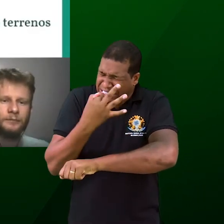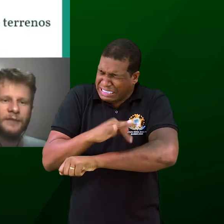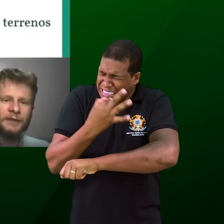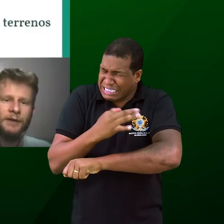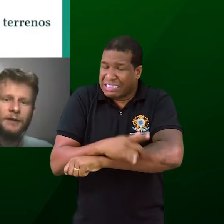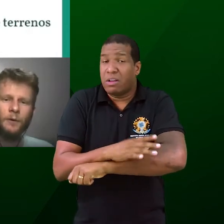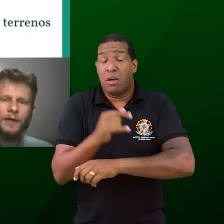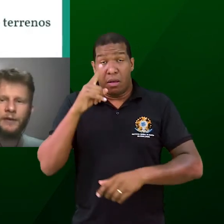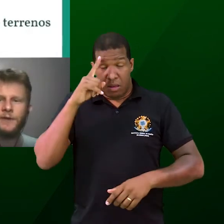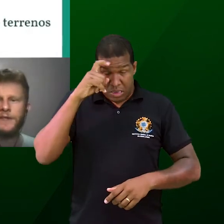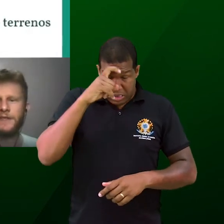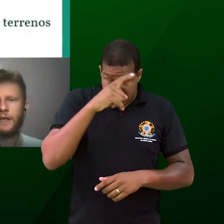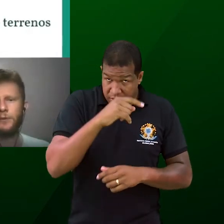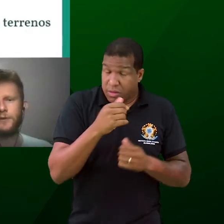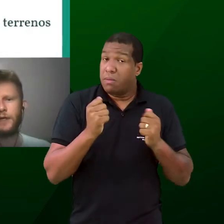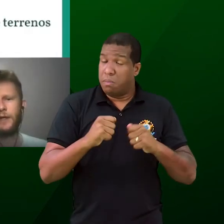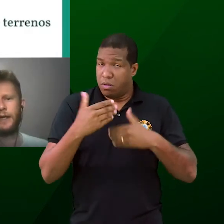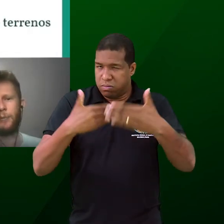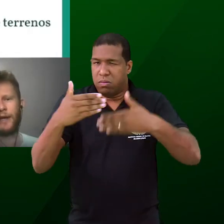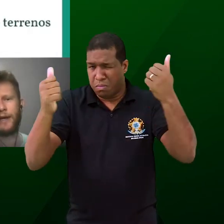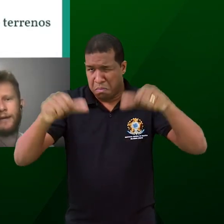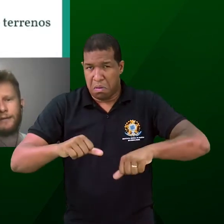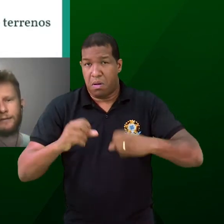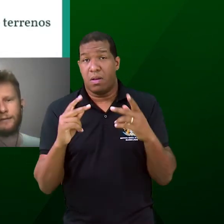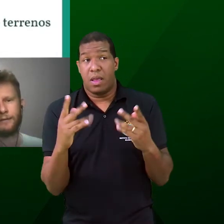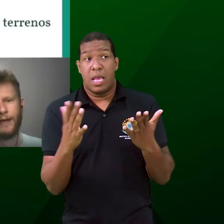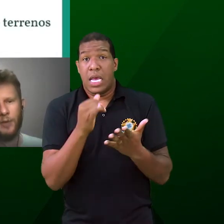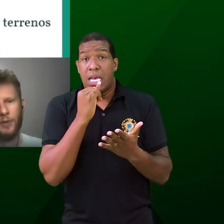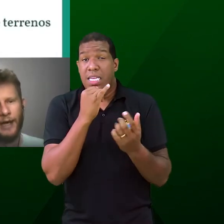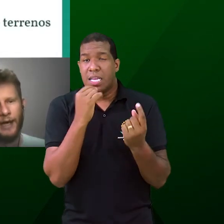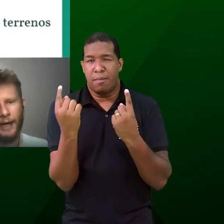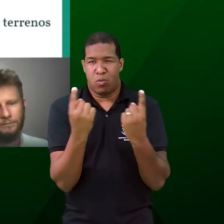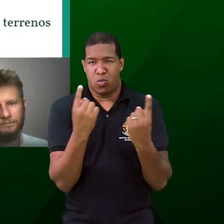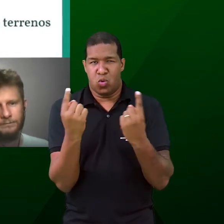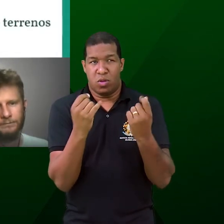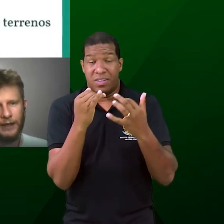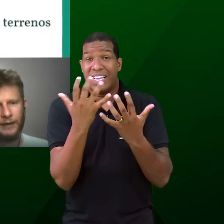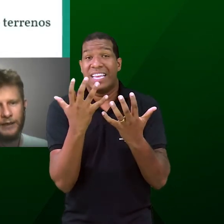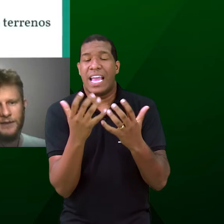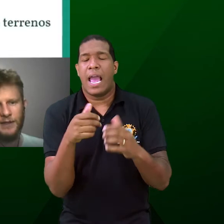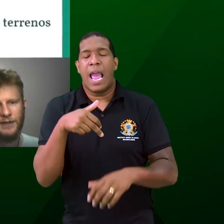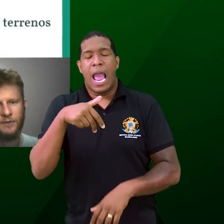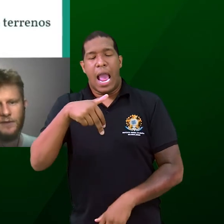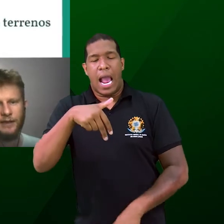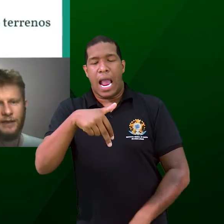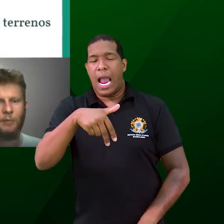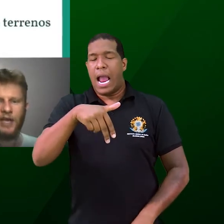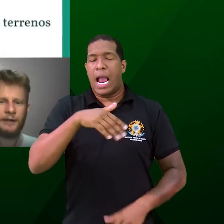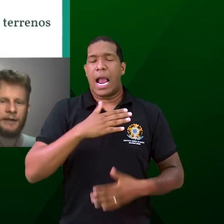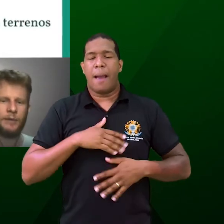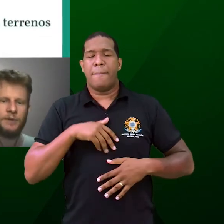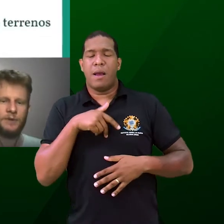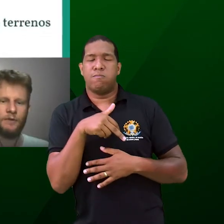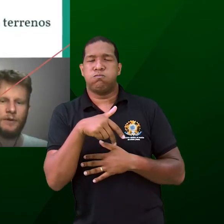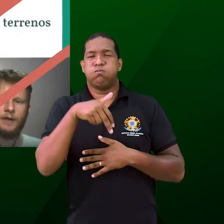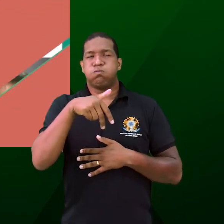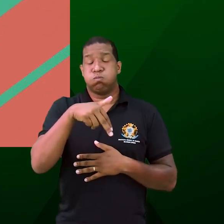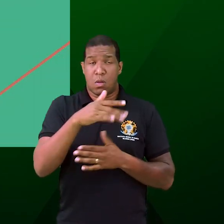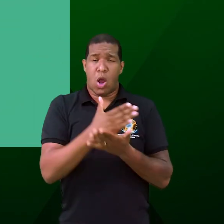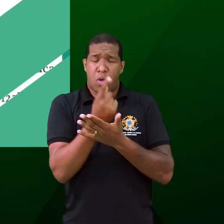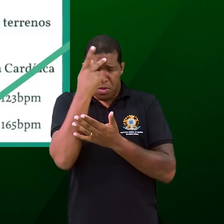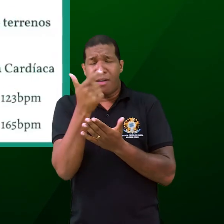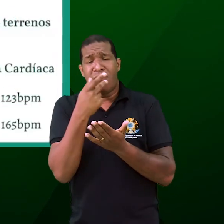ali, ó, no segundo relógio que dá para ver. Ele estaria 162 batimentos de coraçãozinho por minuto. Tá? Então, você com